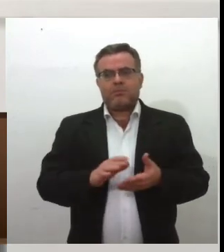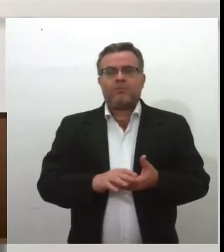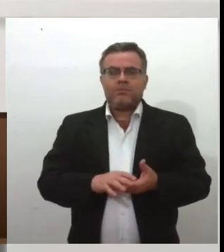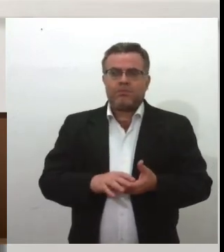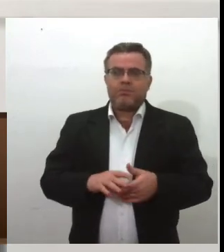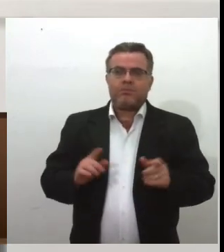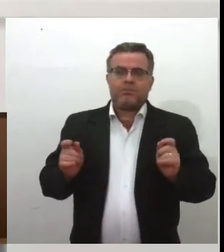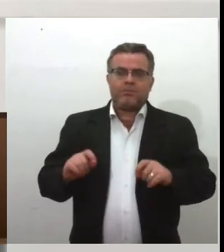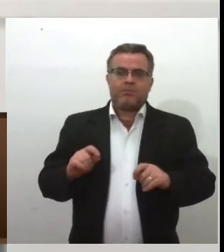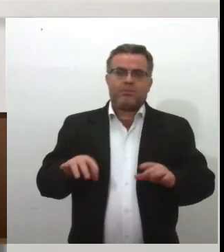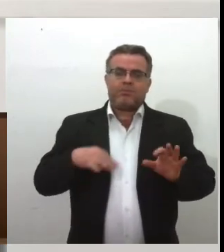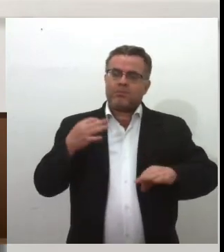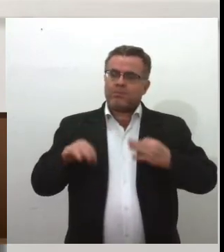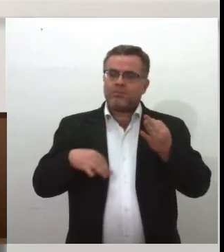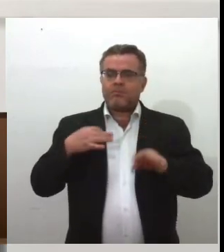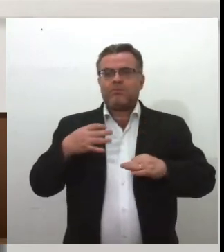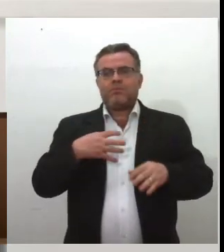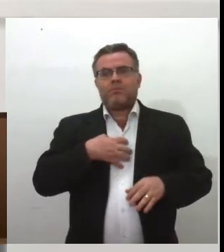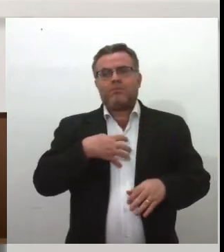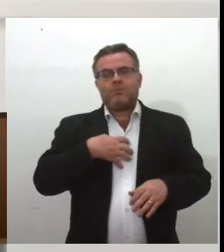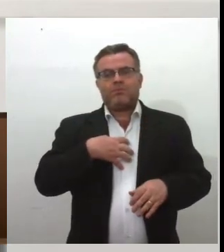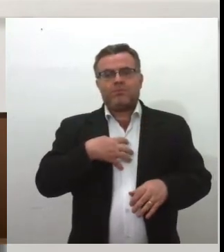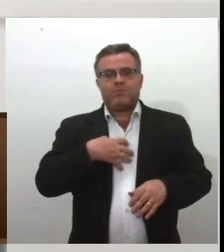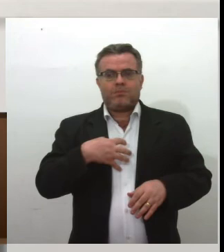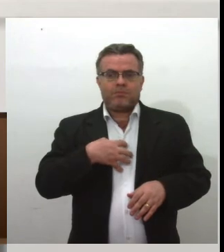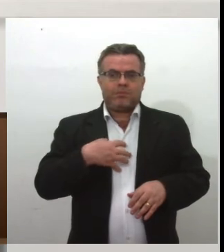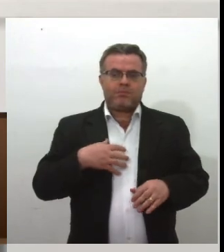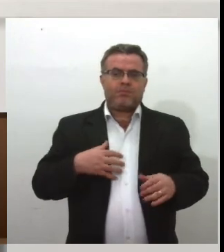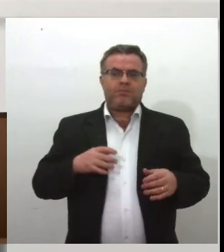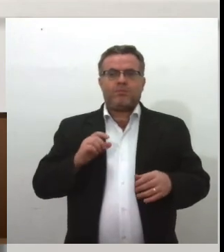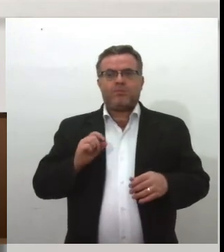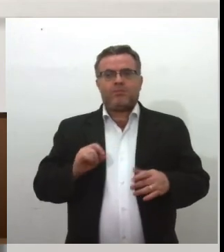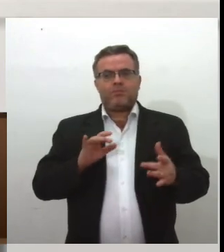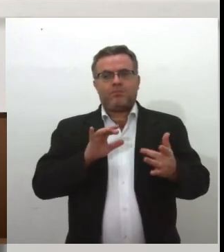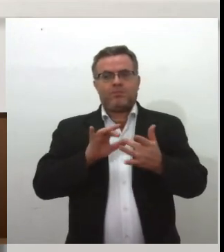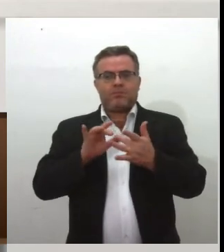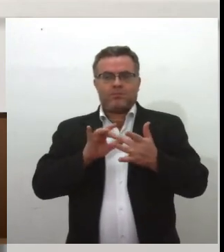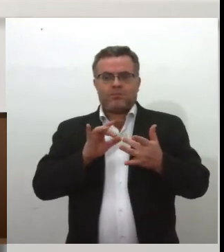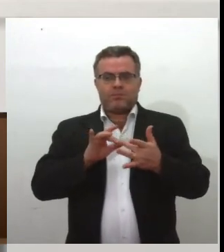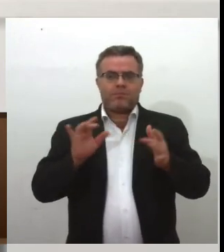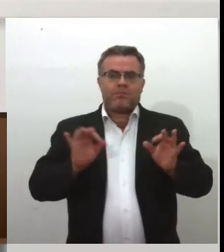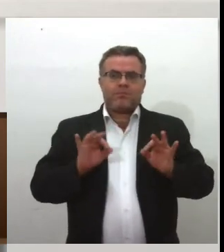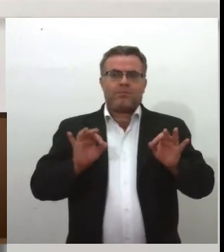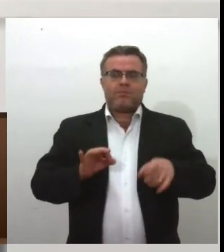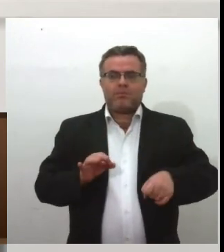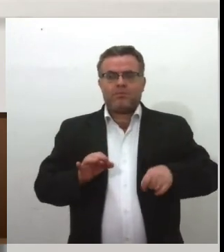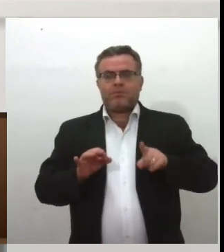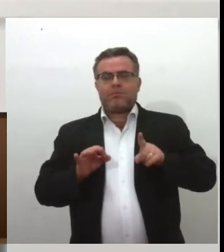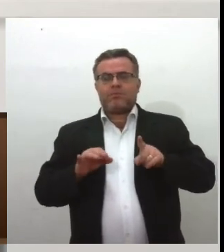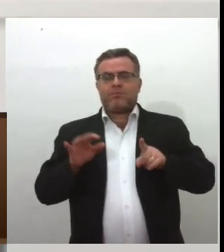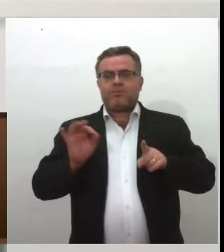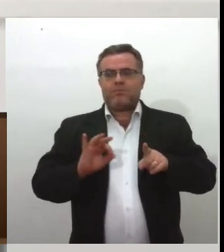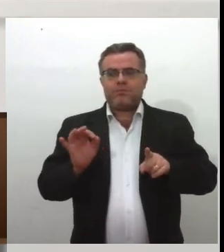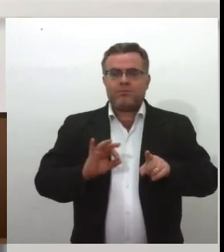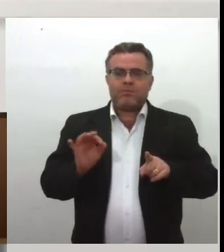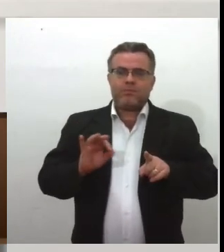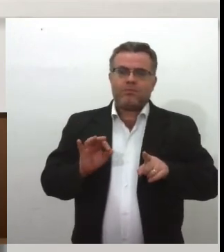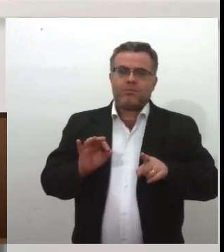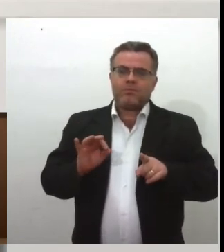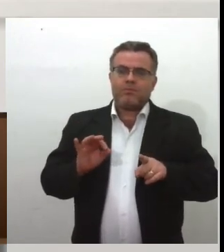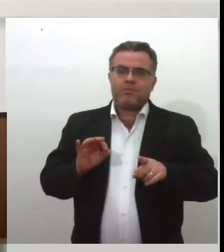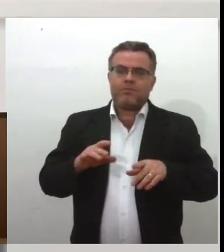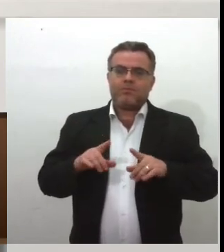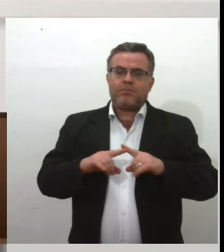podemos sentir prazer sexual, mesmo sem contato com o órgão genital ereto, enfim, e a penetração.